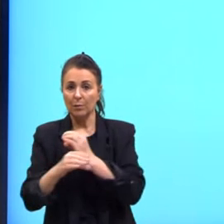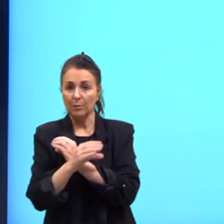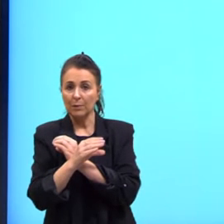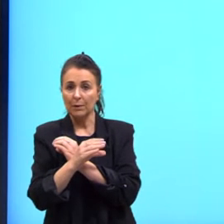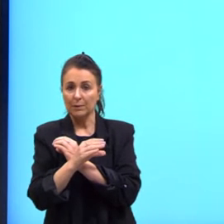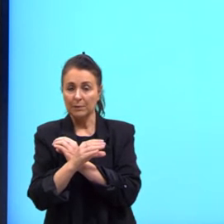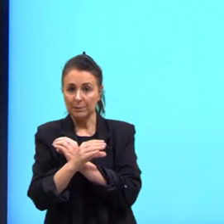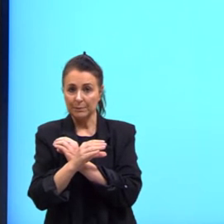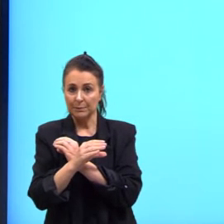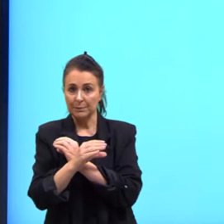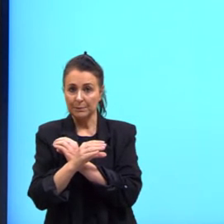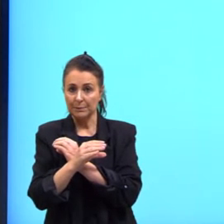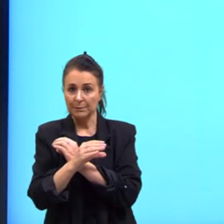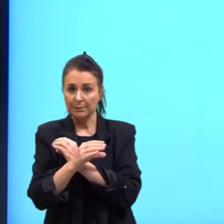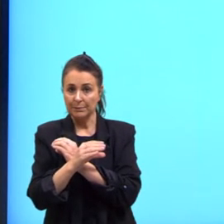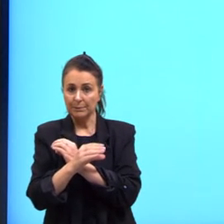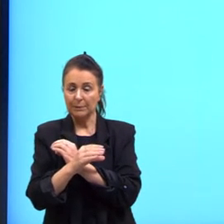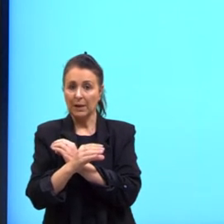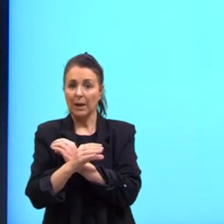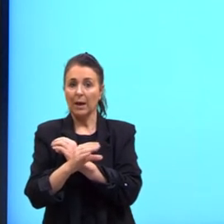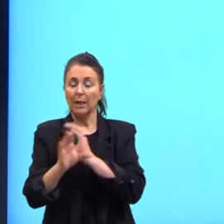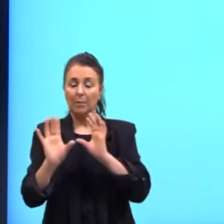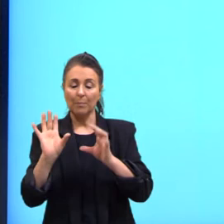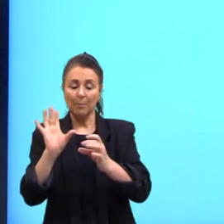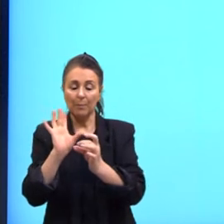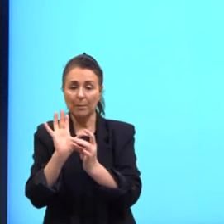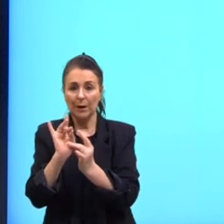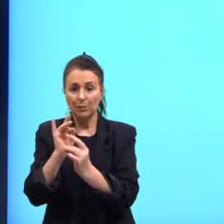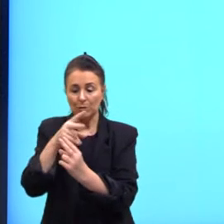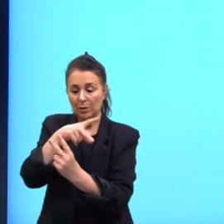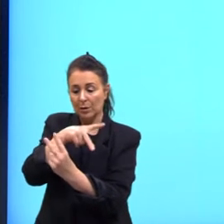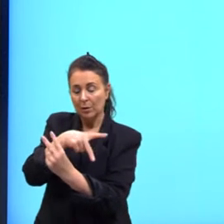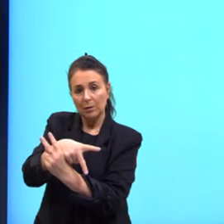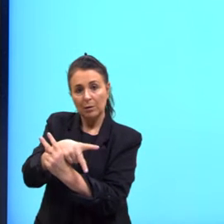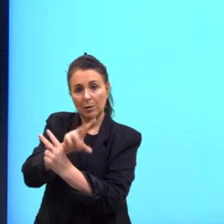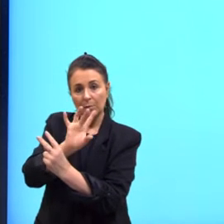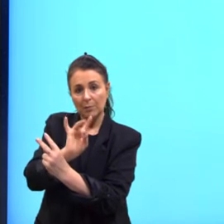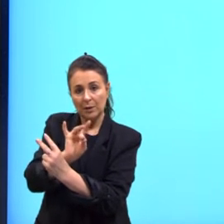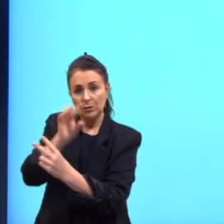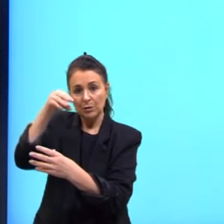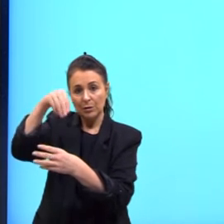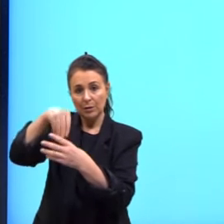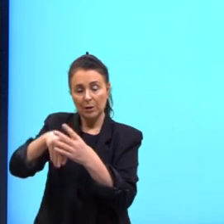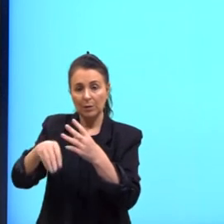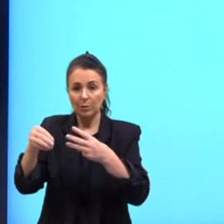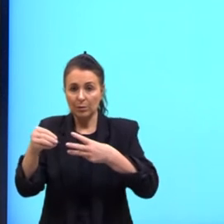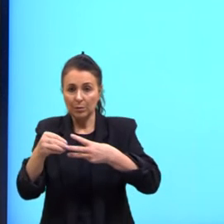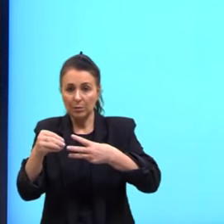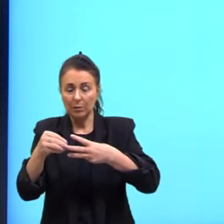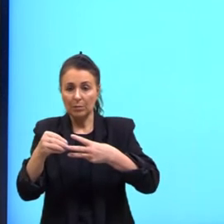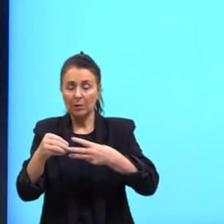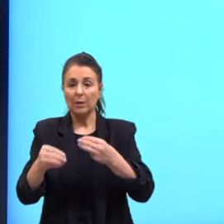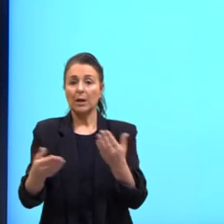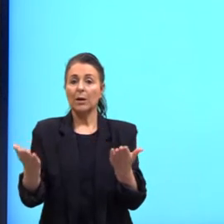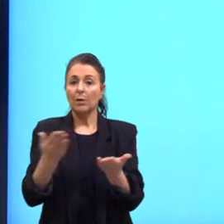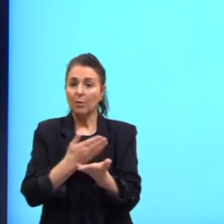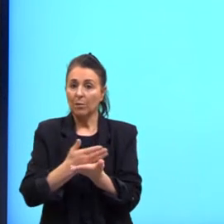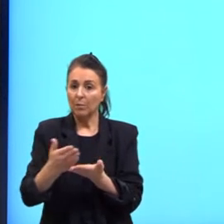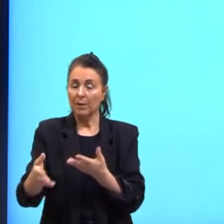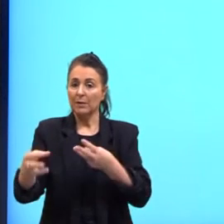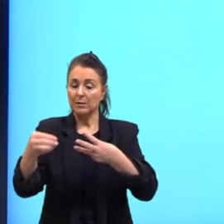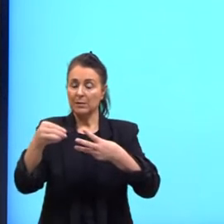trabalho vai fechar o serviço prendendo elas dentro ali na célula que formando se quatro